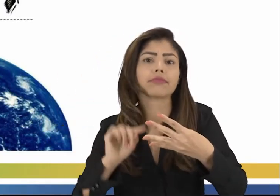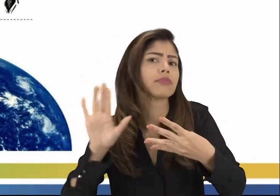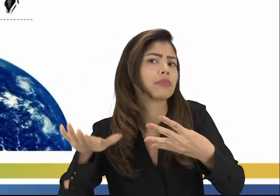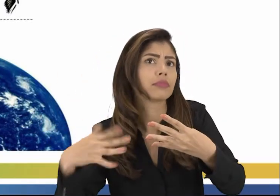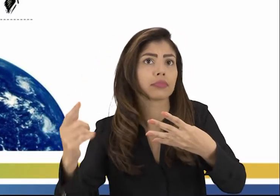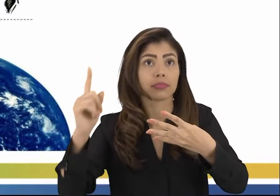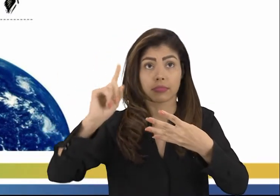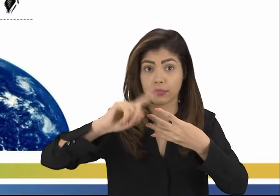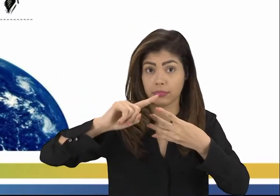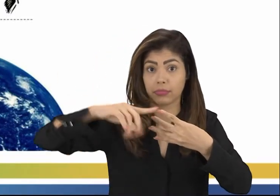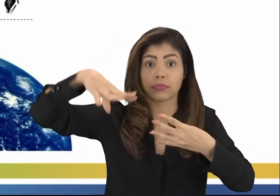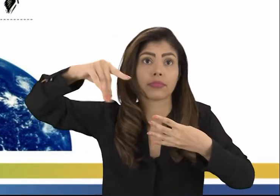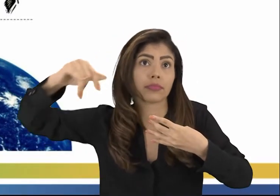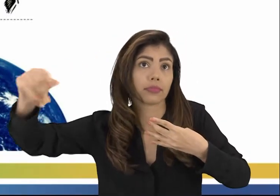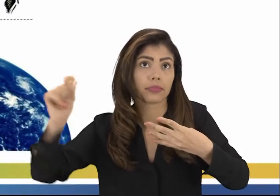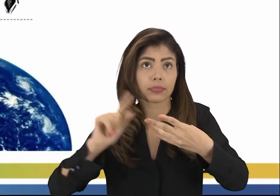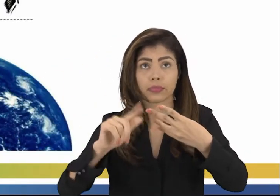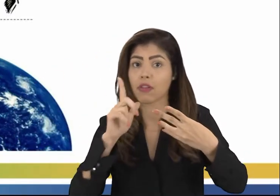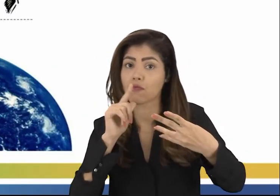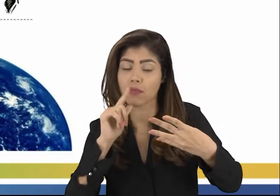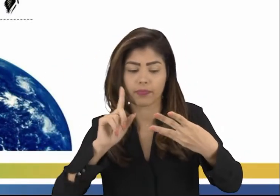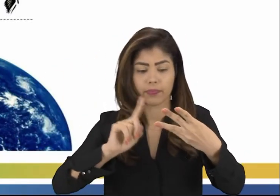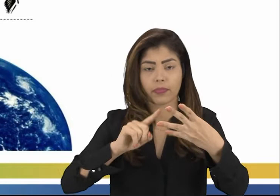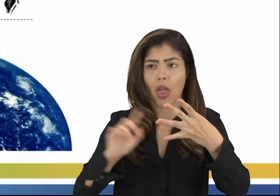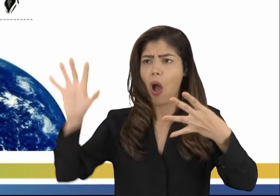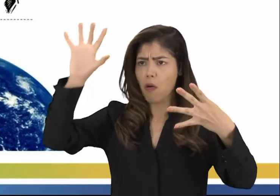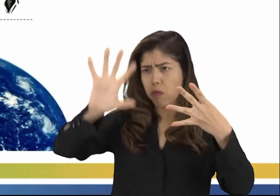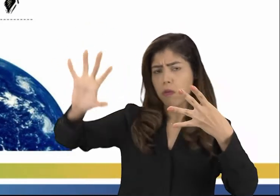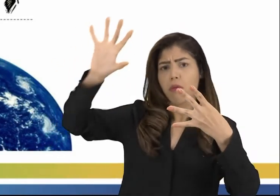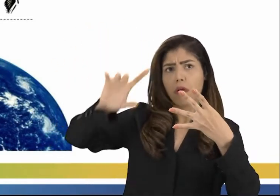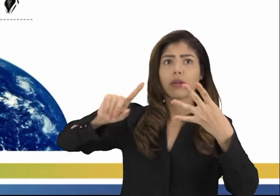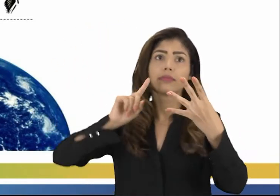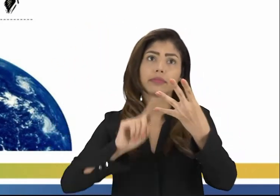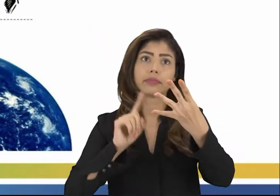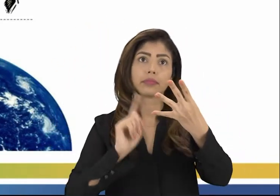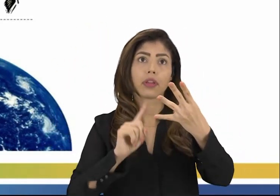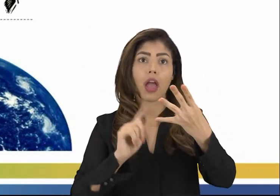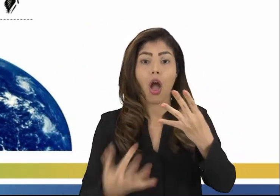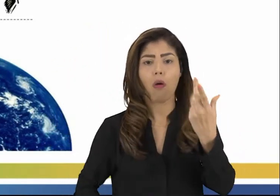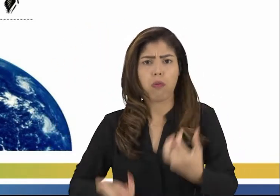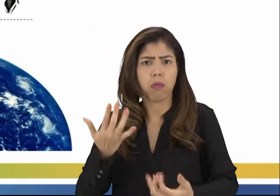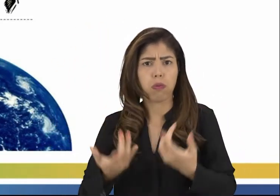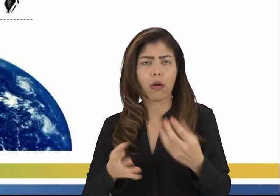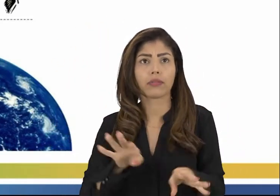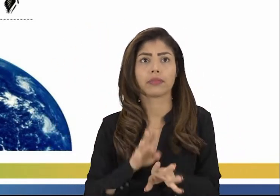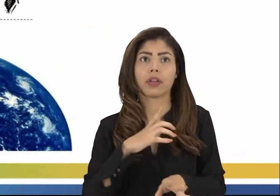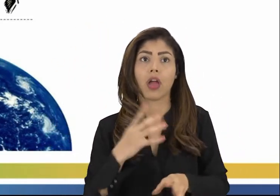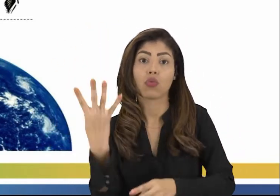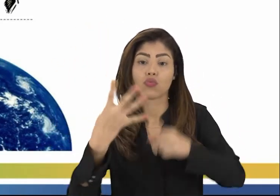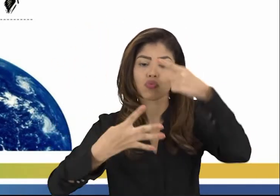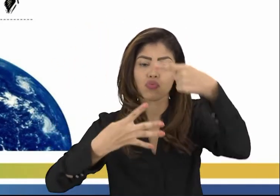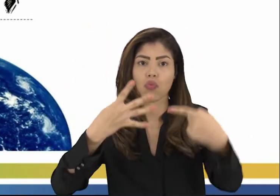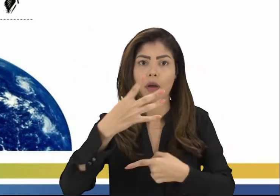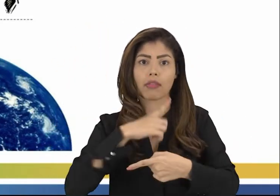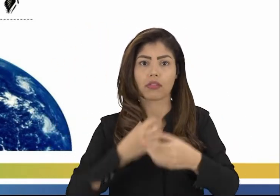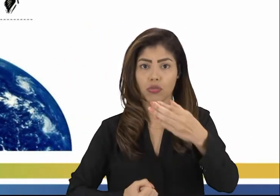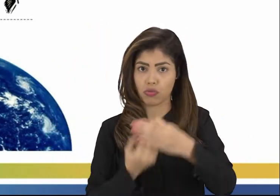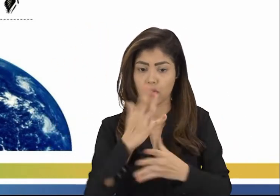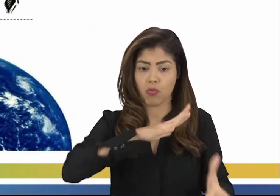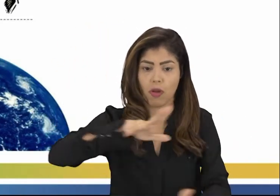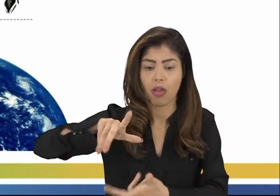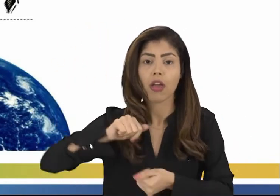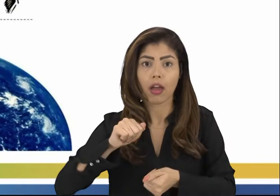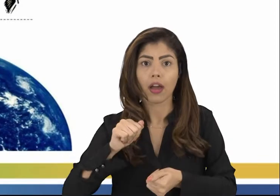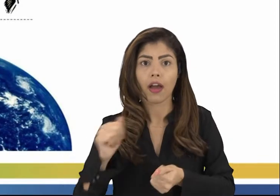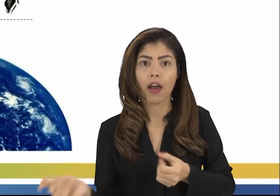né? A terra, a água e o fogo, e tinham 4 elementos que era o éter. Esses 4 elementos, tudo que existia no universo, na natureza,